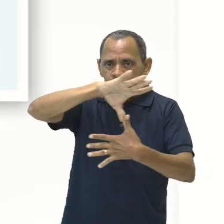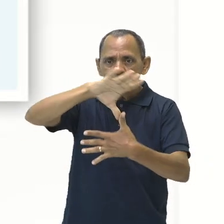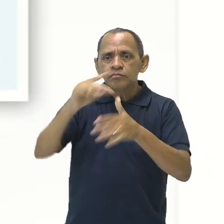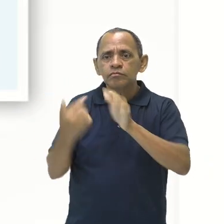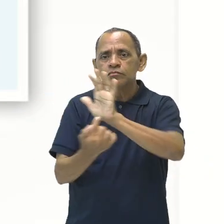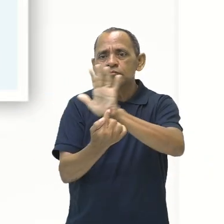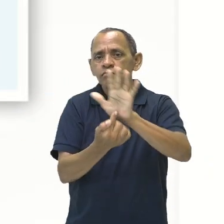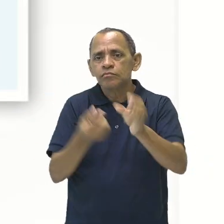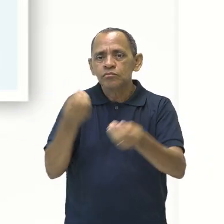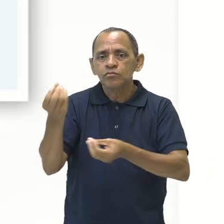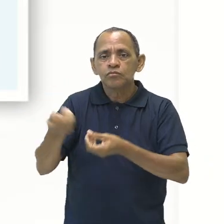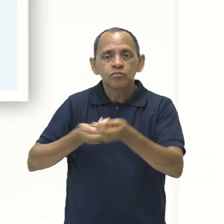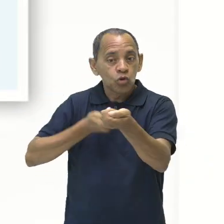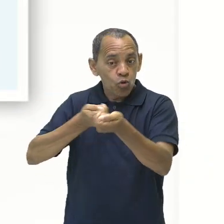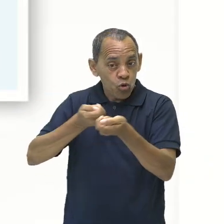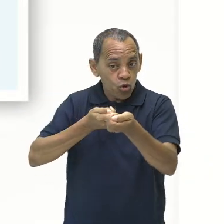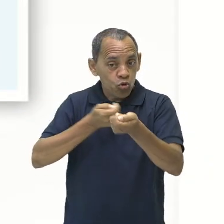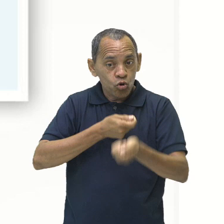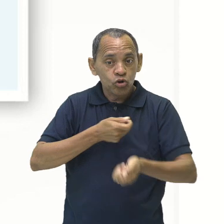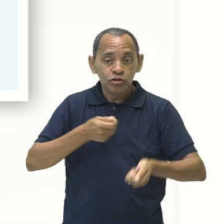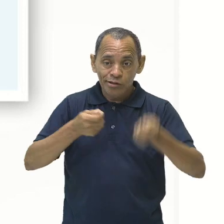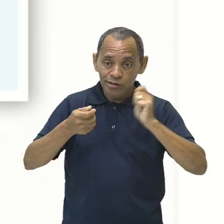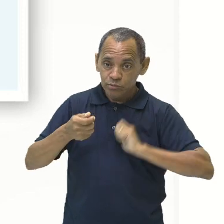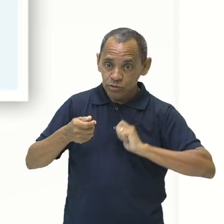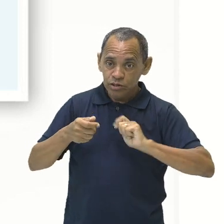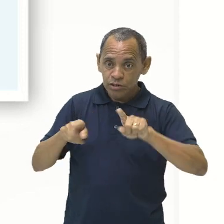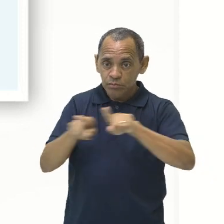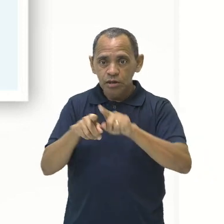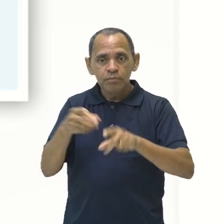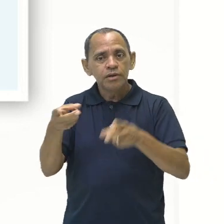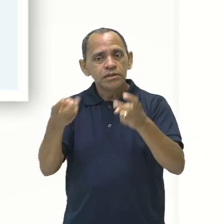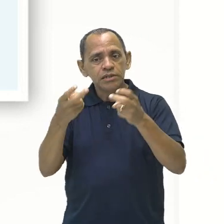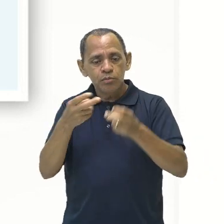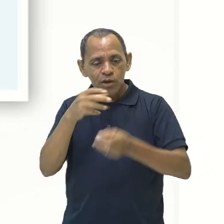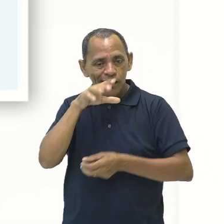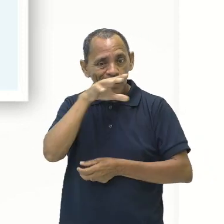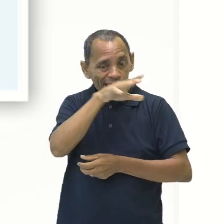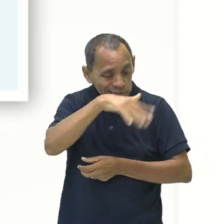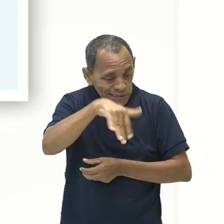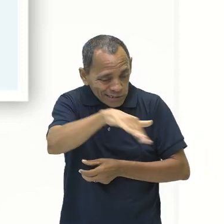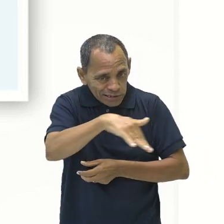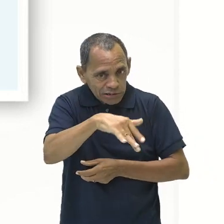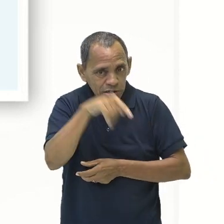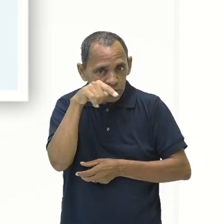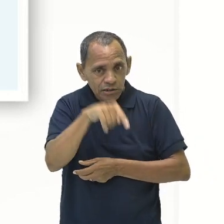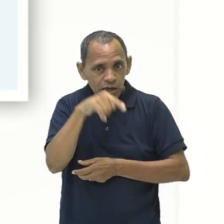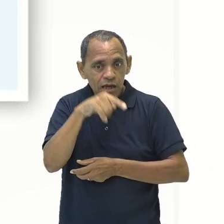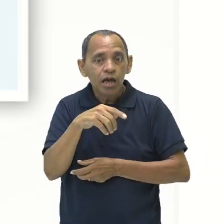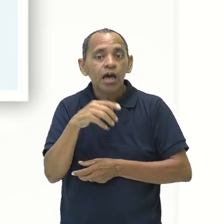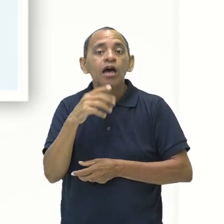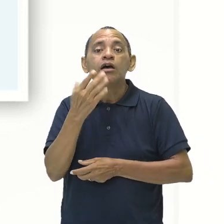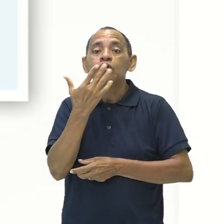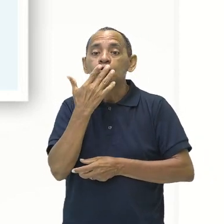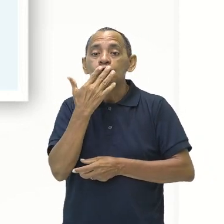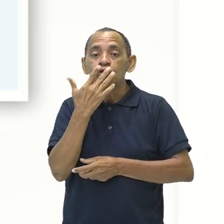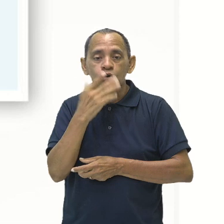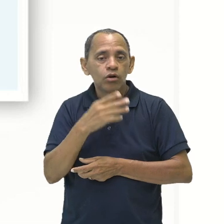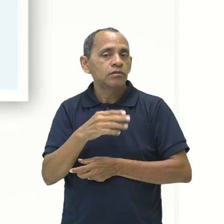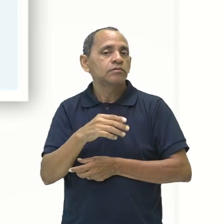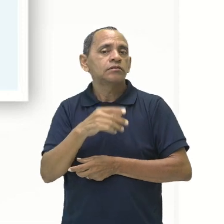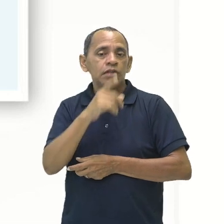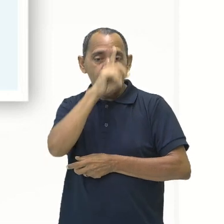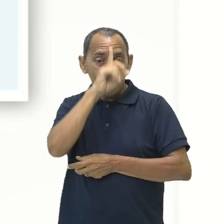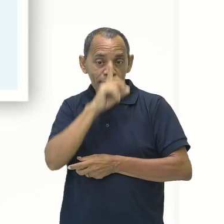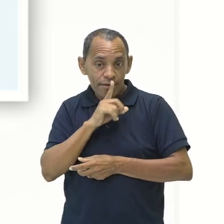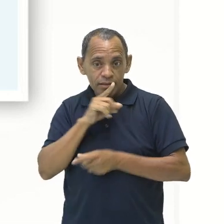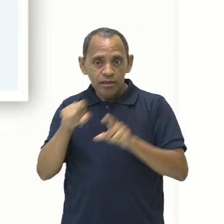domínio espanhol. Então percebam aqui que essa região em laranja, ou melhor, em amarelo,